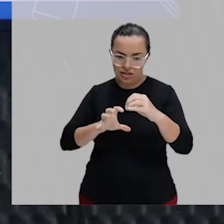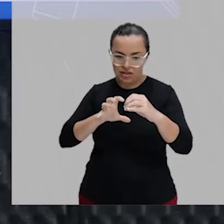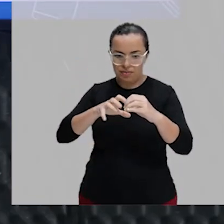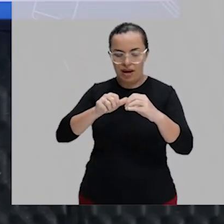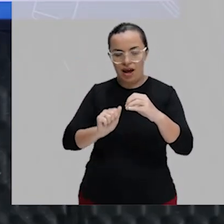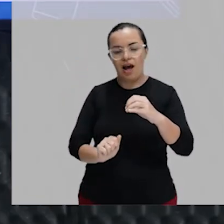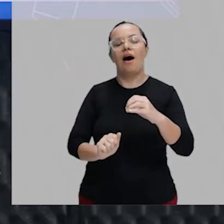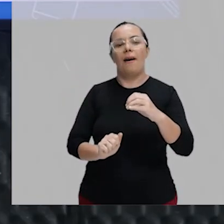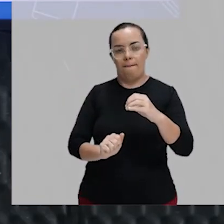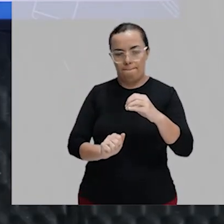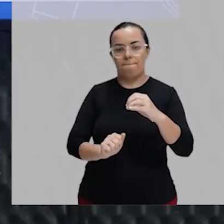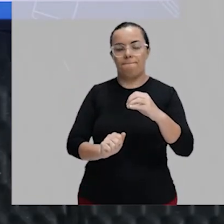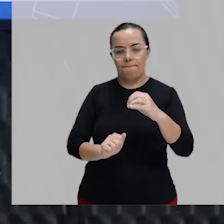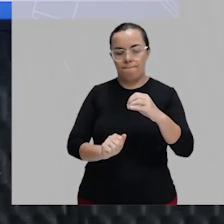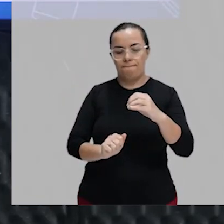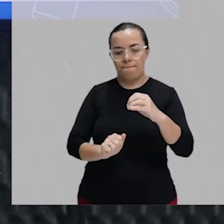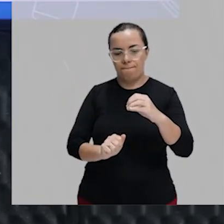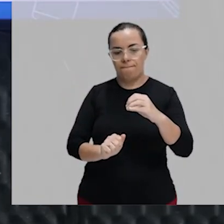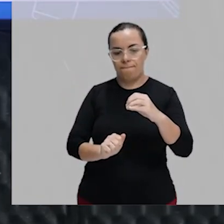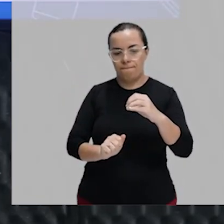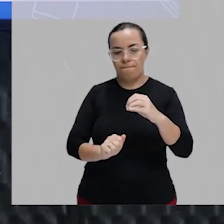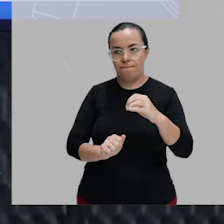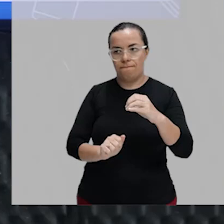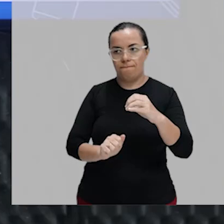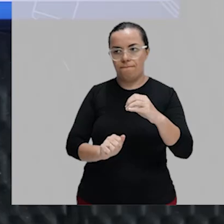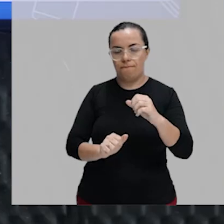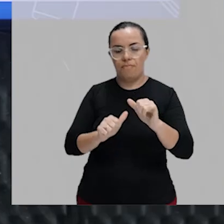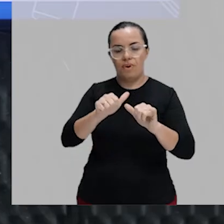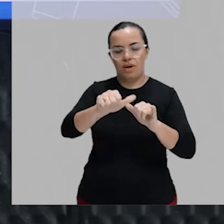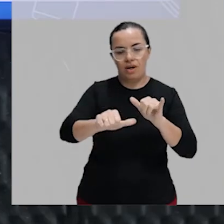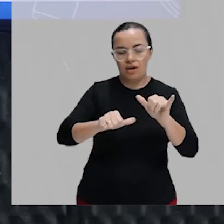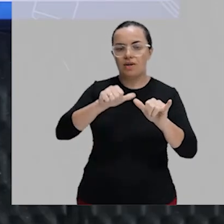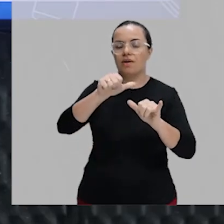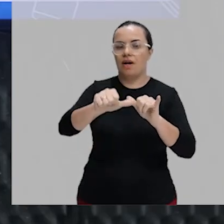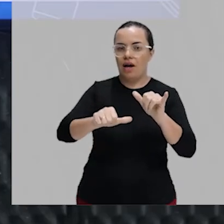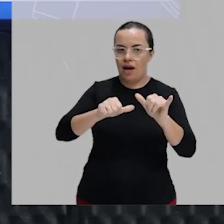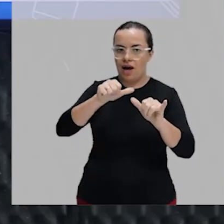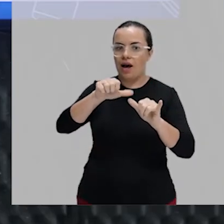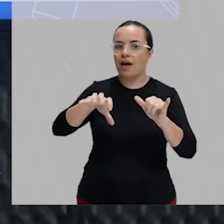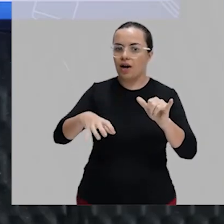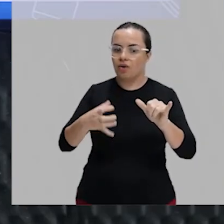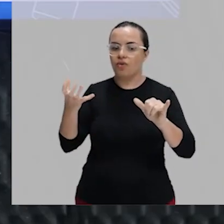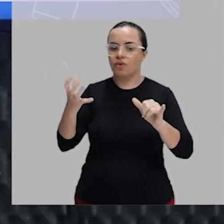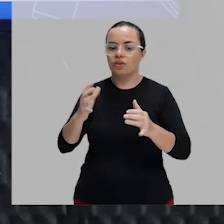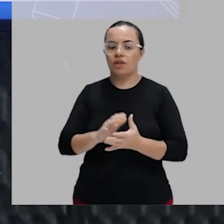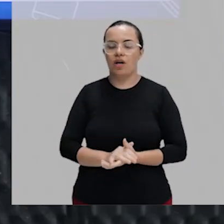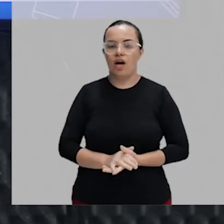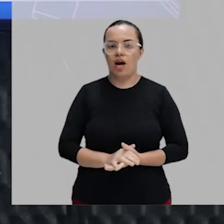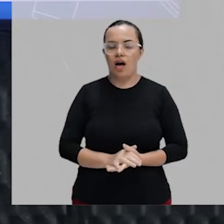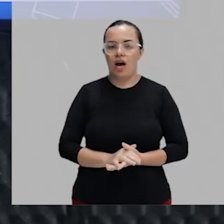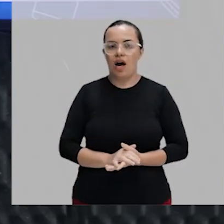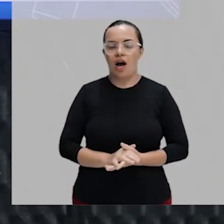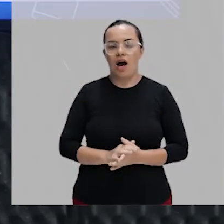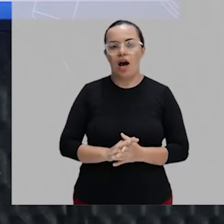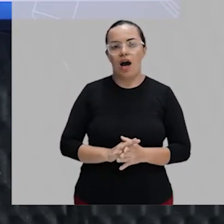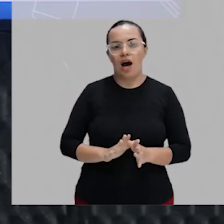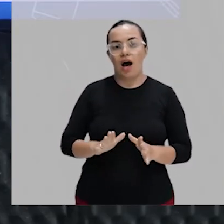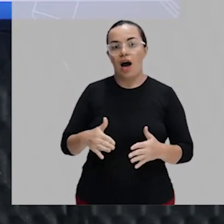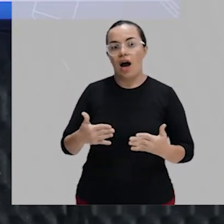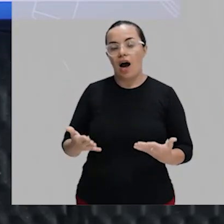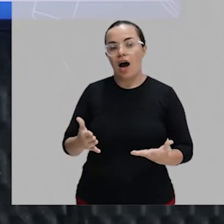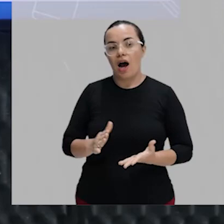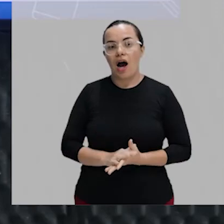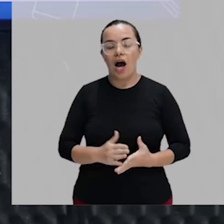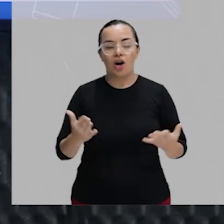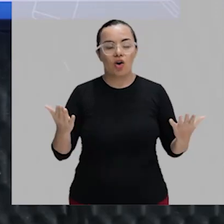estiver presente, essa reação química aqui, pessoal, ela não vai acontecer, ok? A mesma coisa vai acontecer com